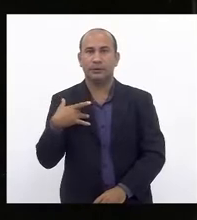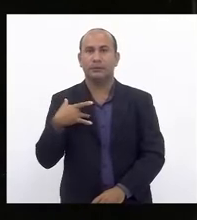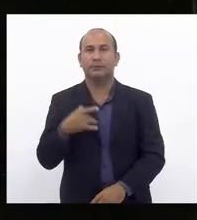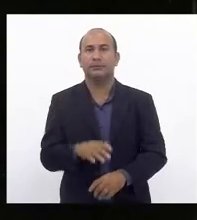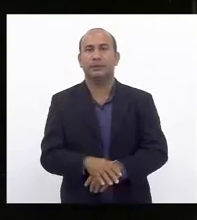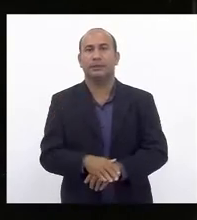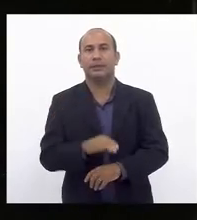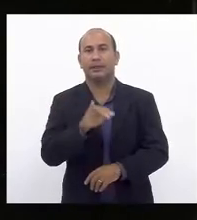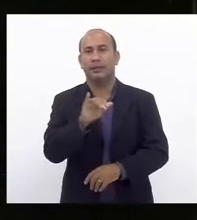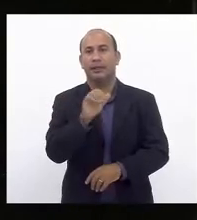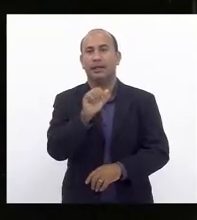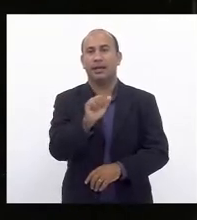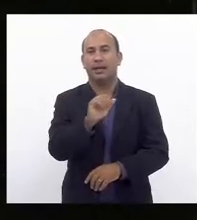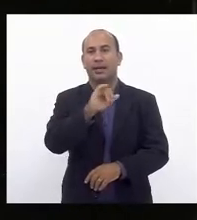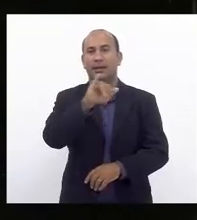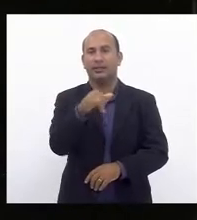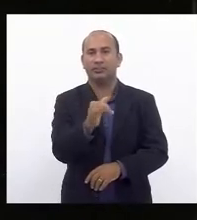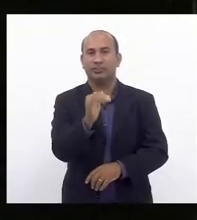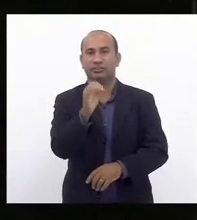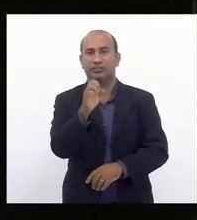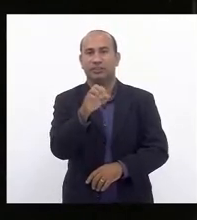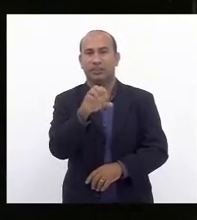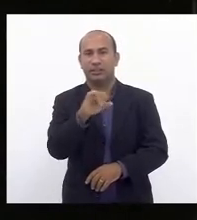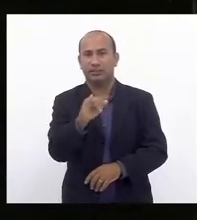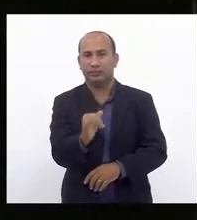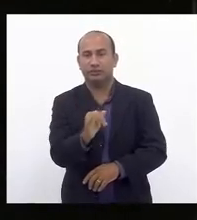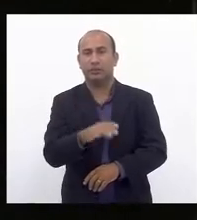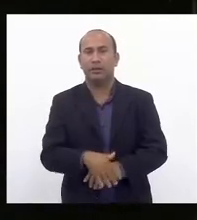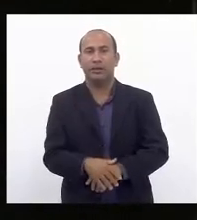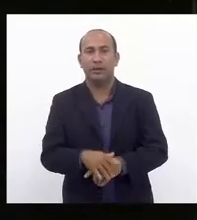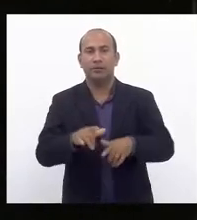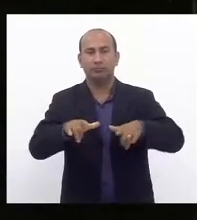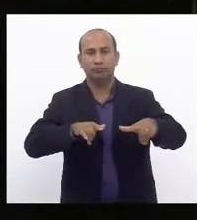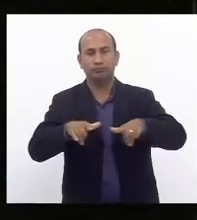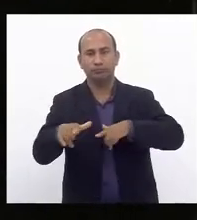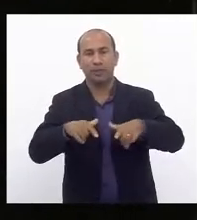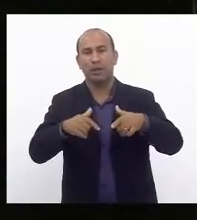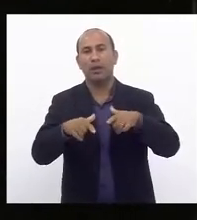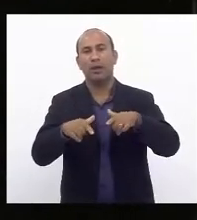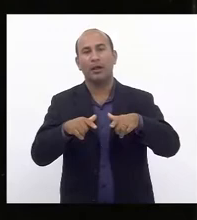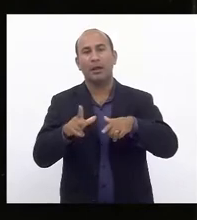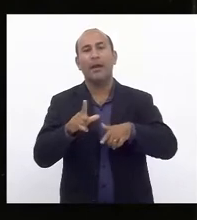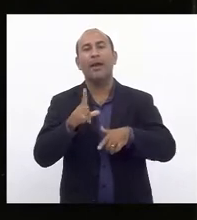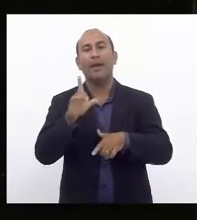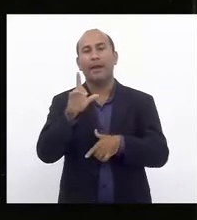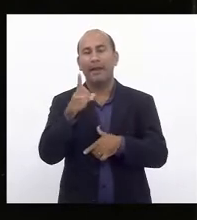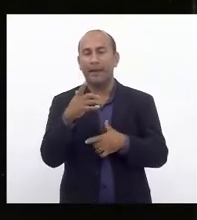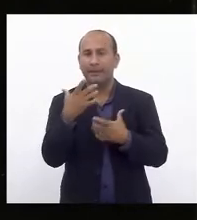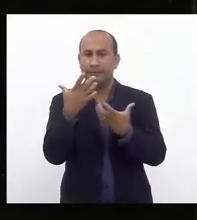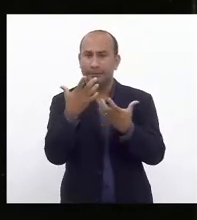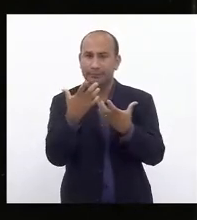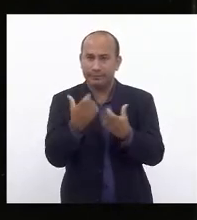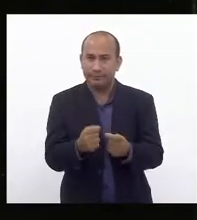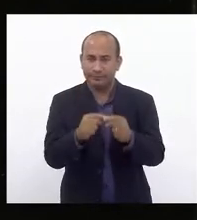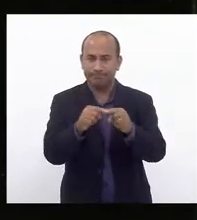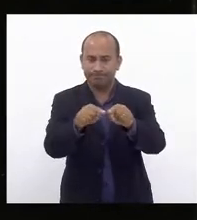IASERJ. Os trabalhadores, servidores, eram atendidos dentro do IASERJ.